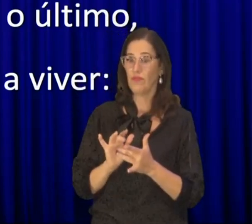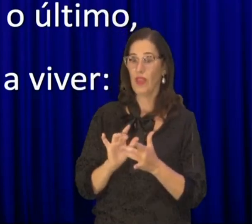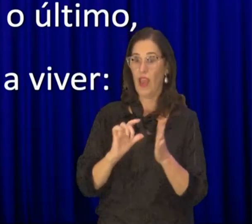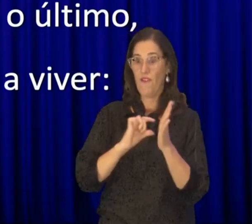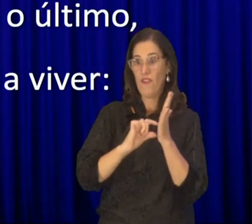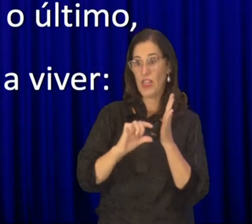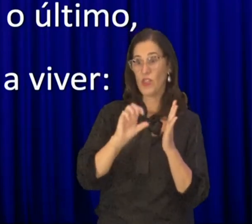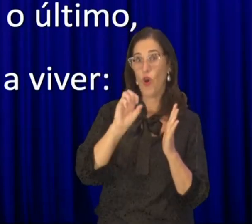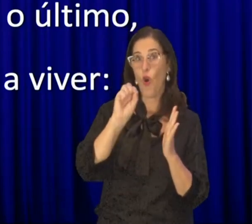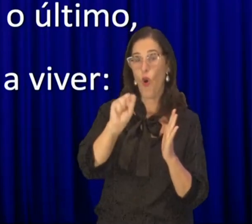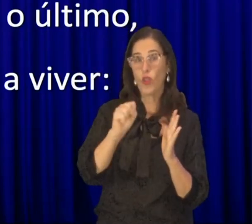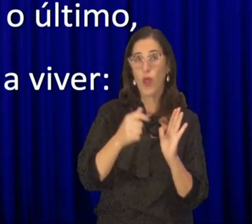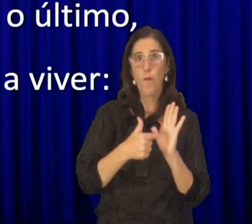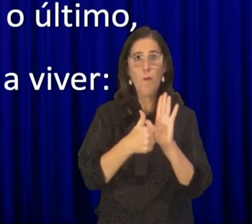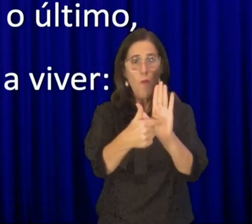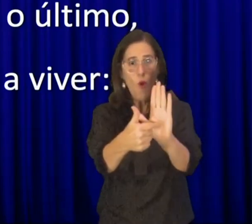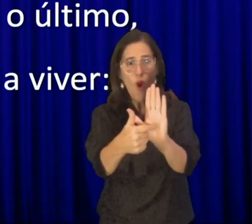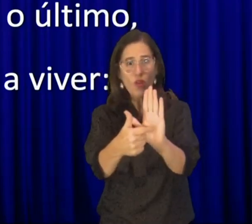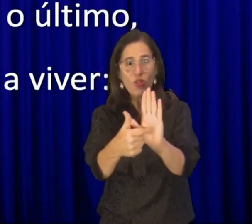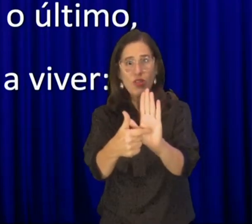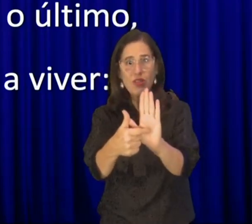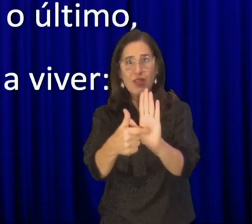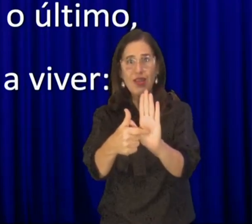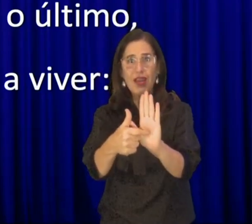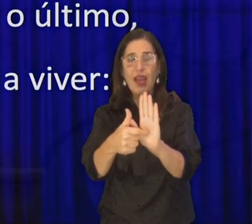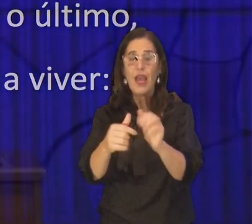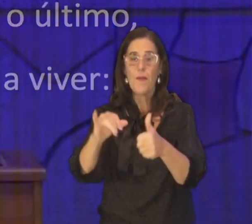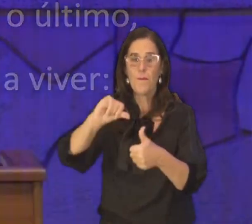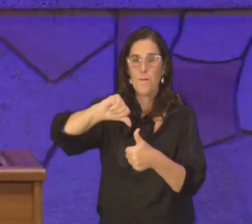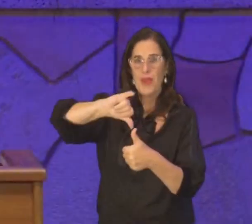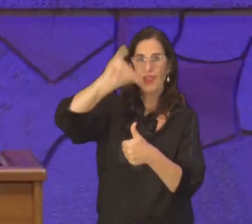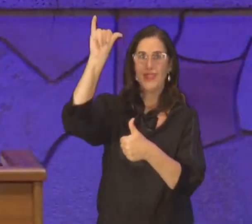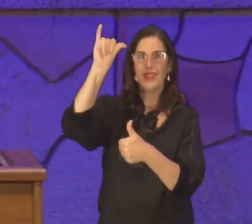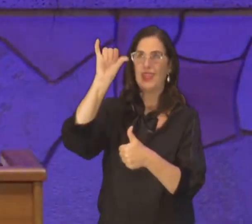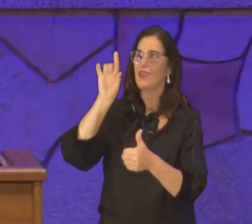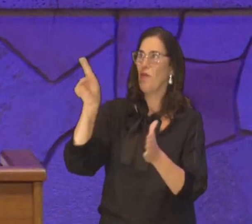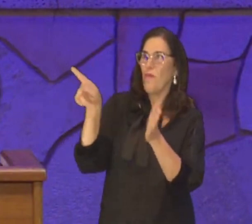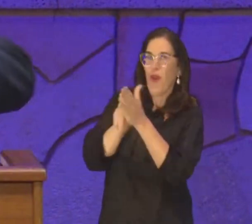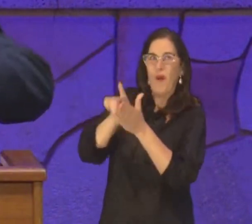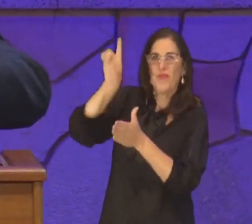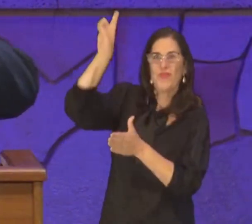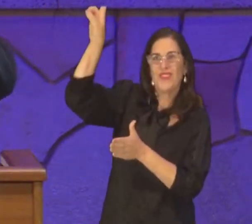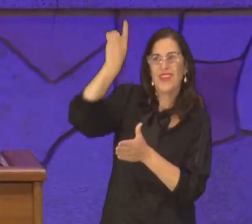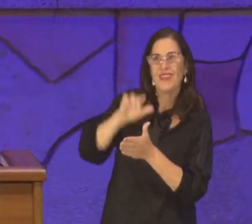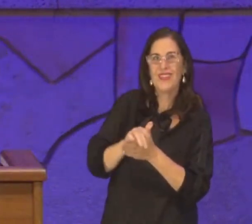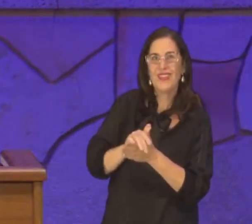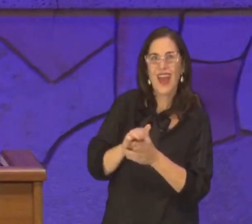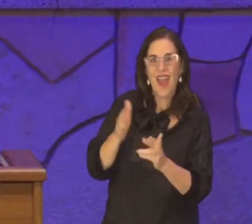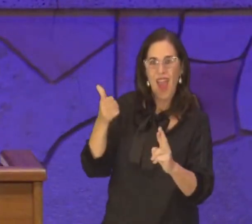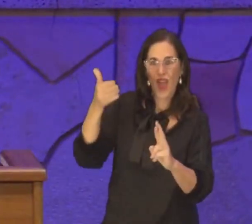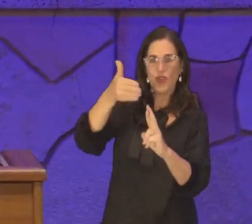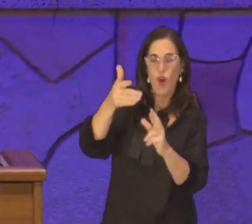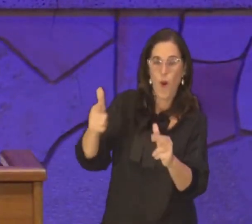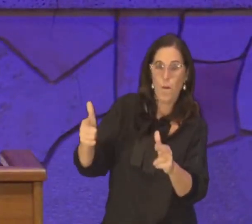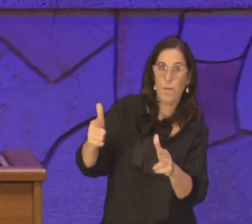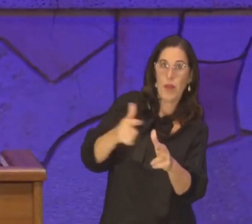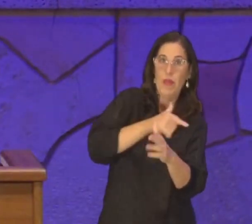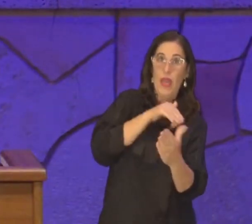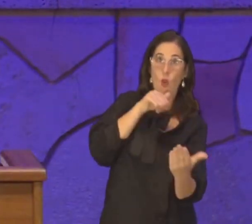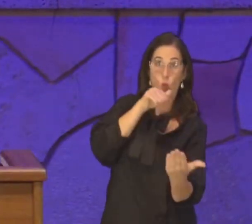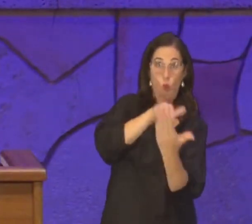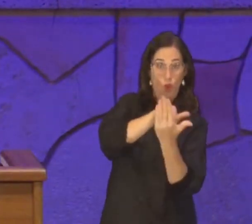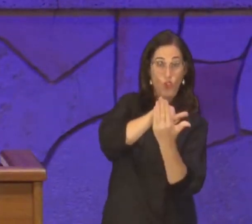número 8 já apresenta a divindade do Messias, e quando ele faz referência que eu sou o primeiro, eu sou o